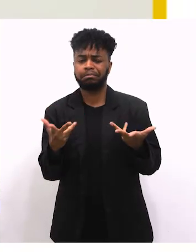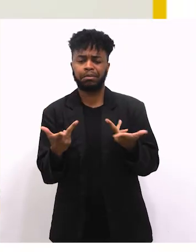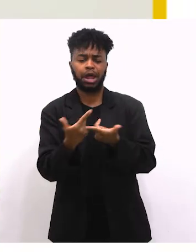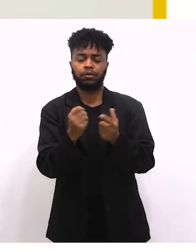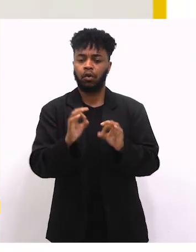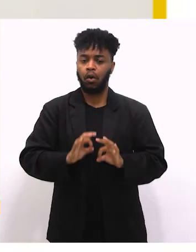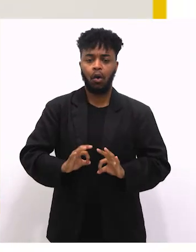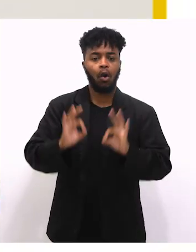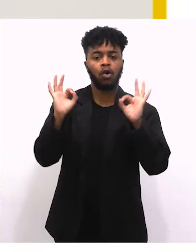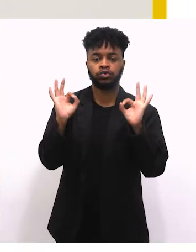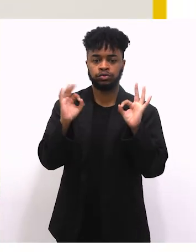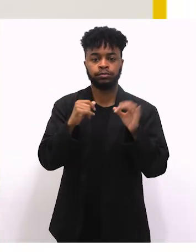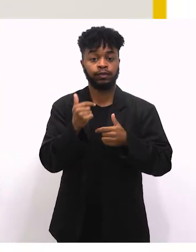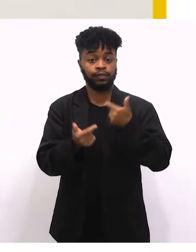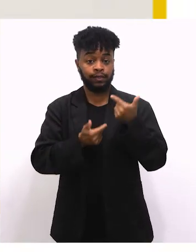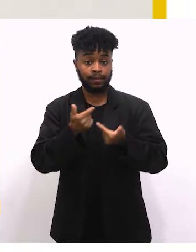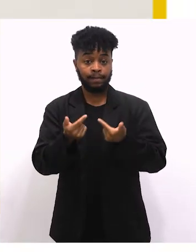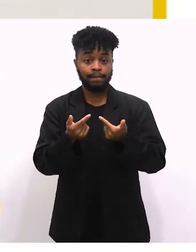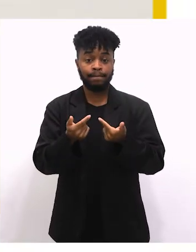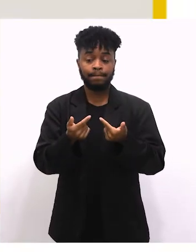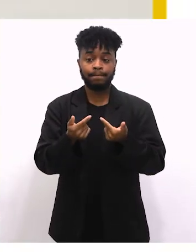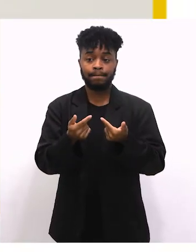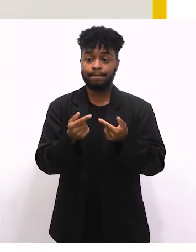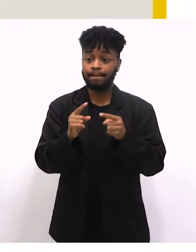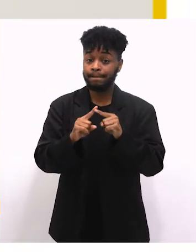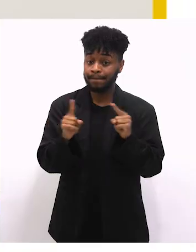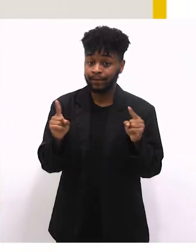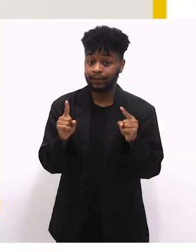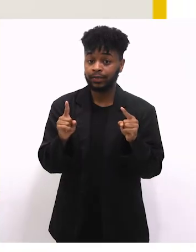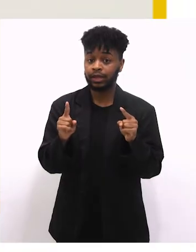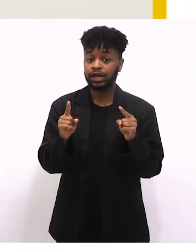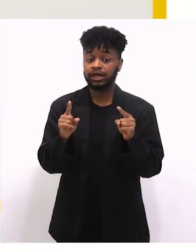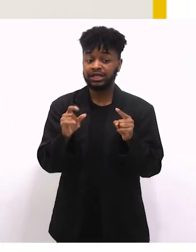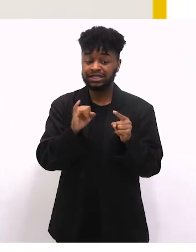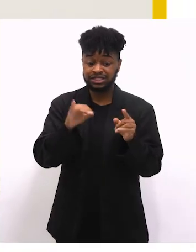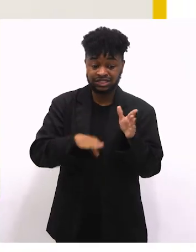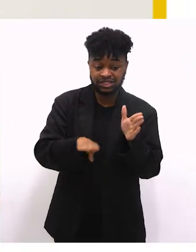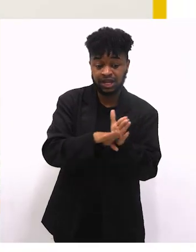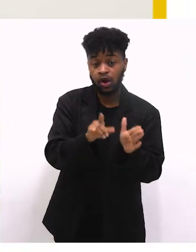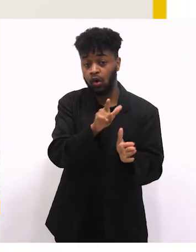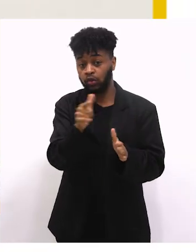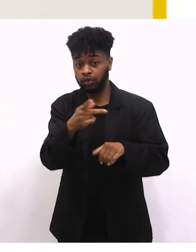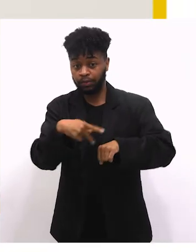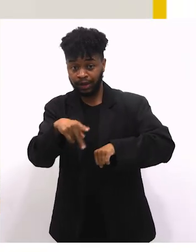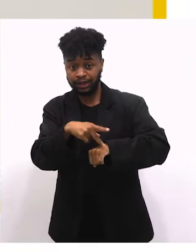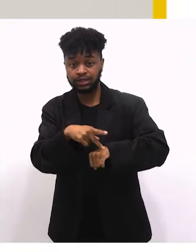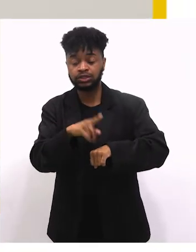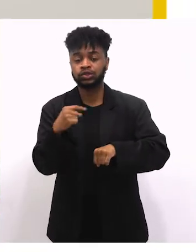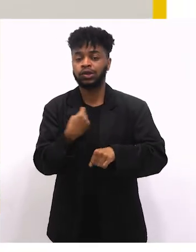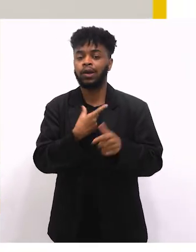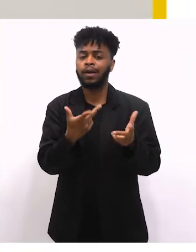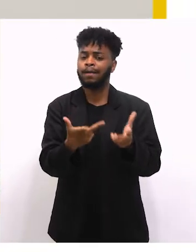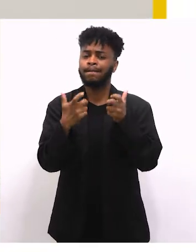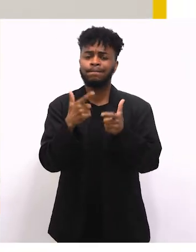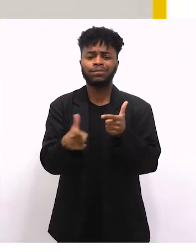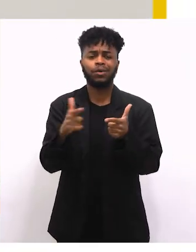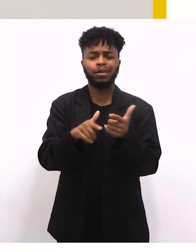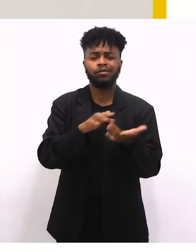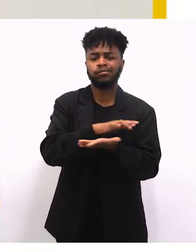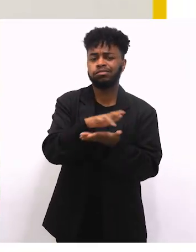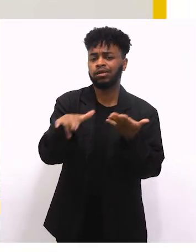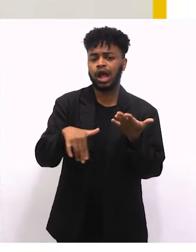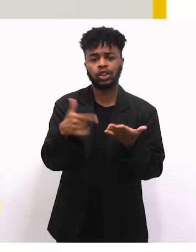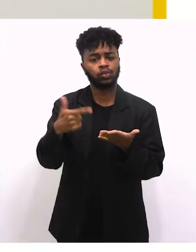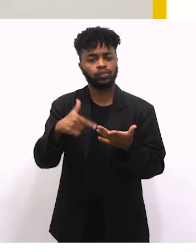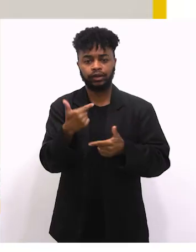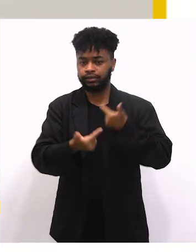parece maravilhoso, de trabalho, e chegando ao outro país, nós temos ali vários